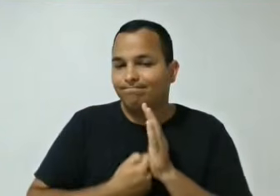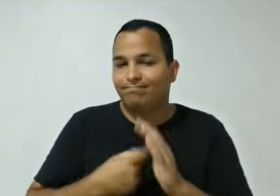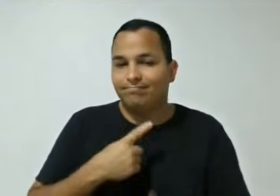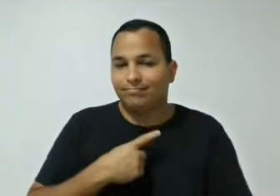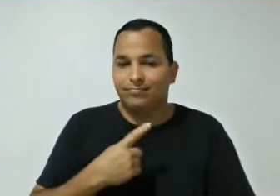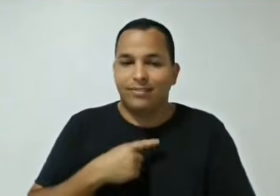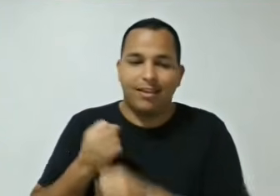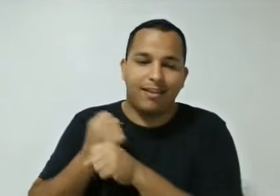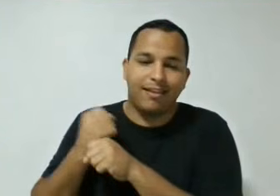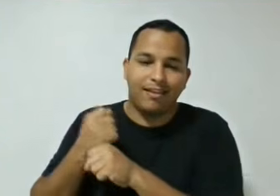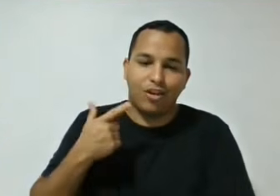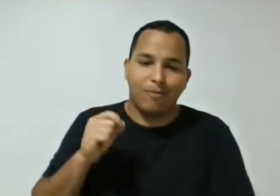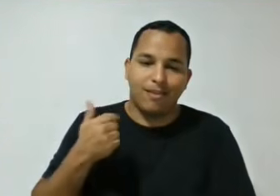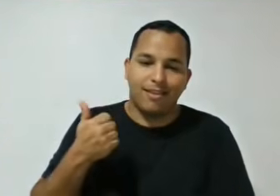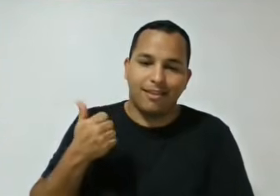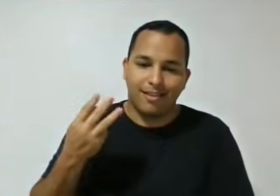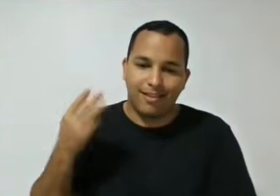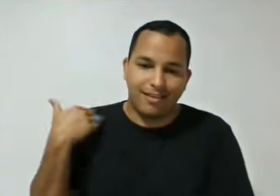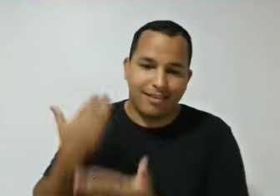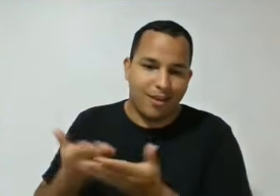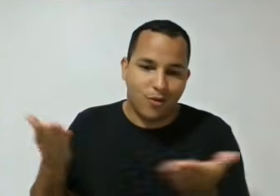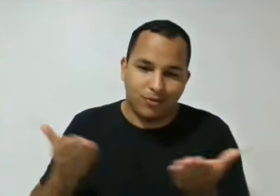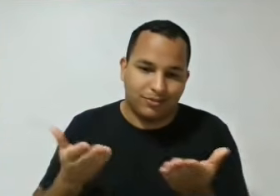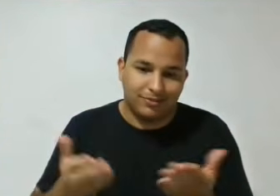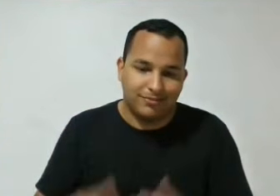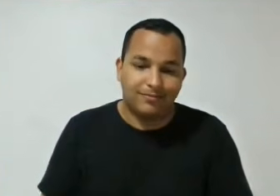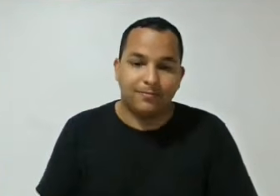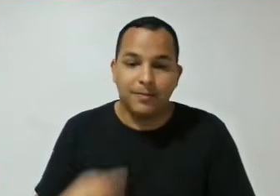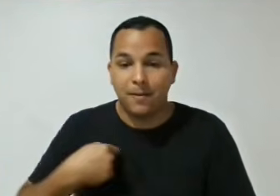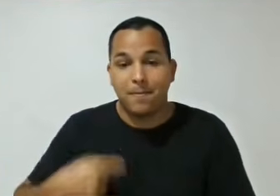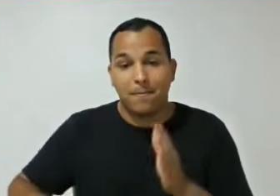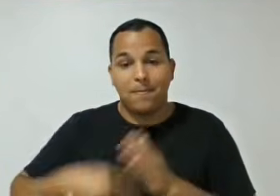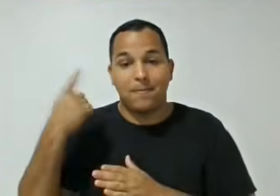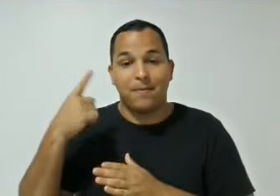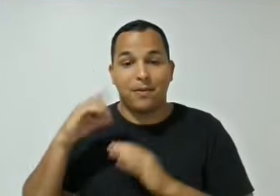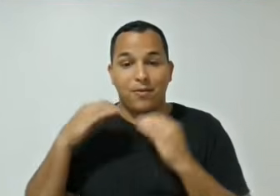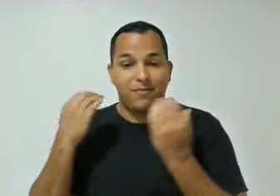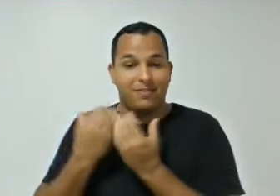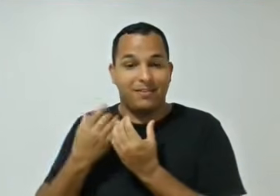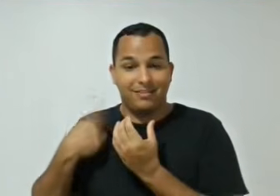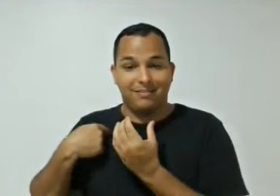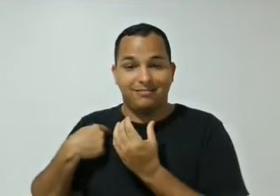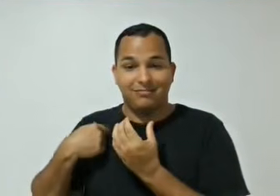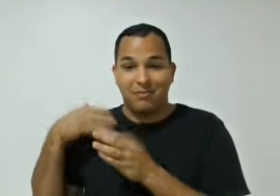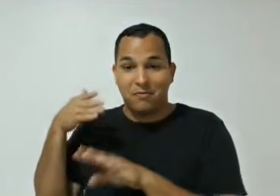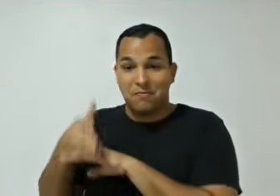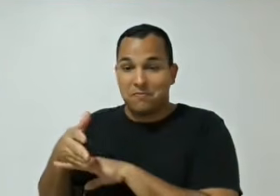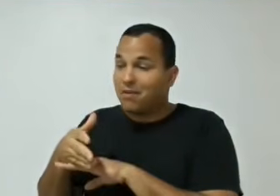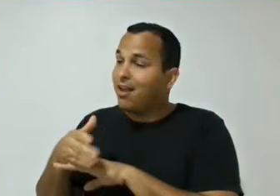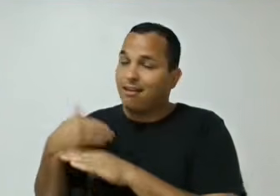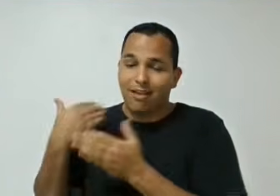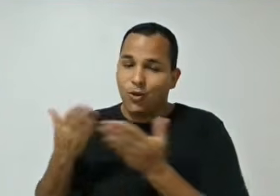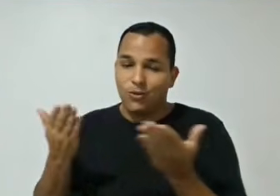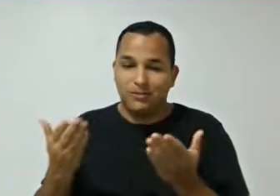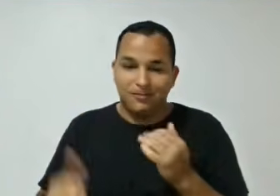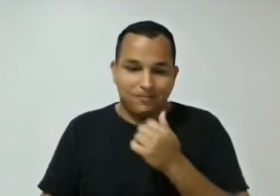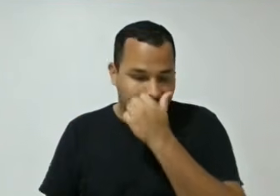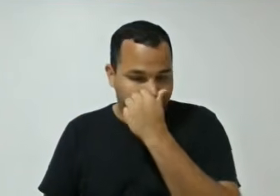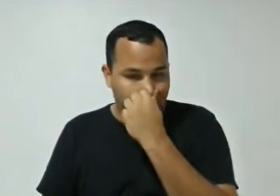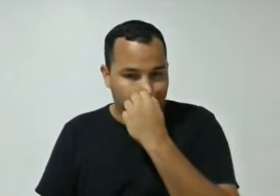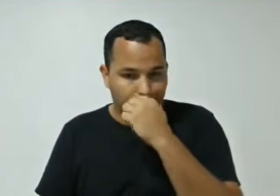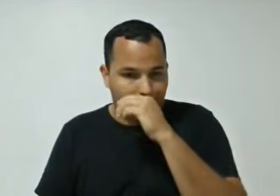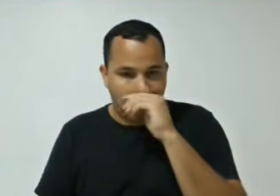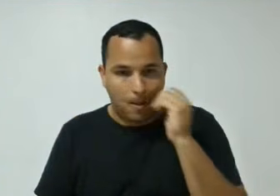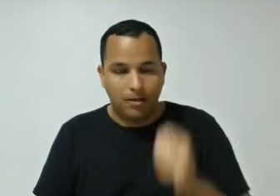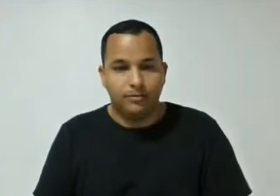desde 2013, quando eu participei da minha primeira conferência, que era a terceira conferência da cidade. que isso